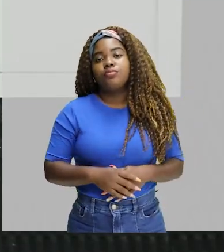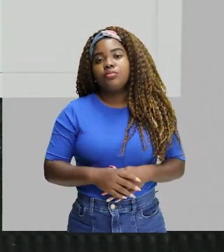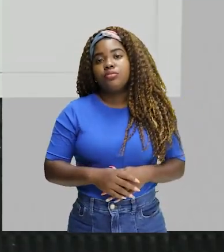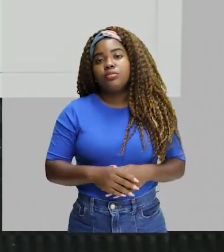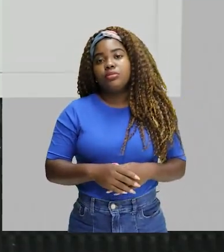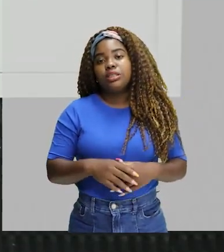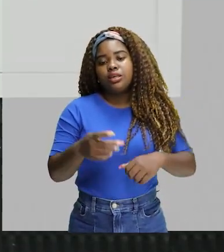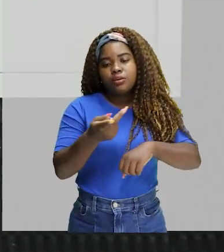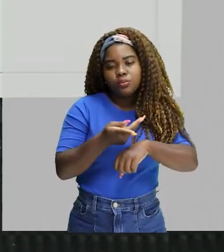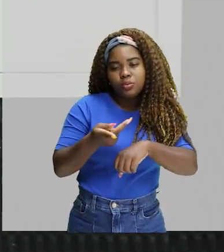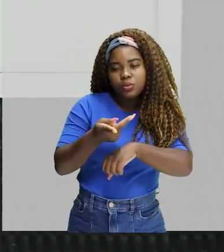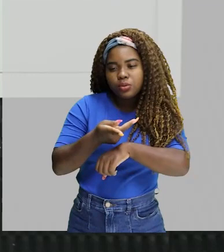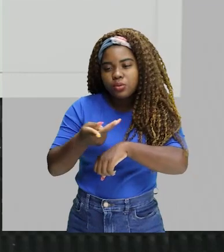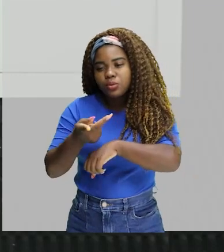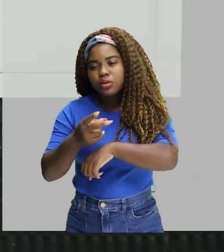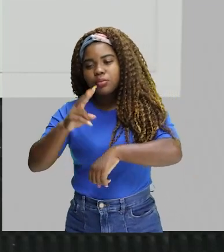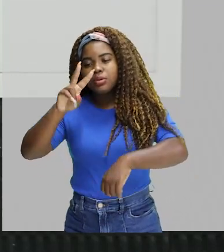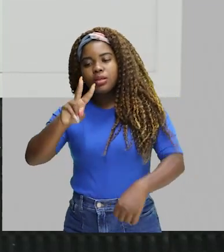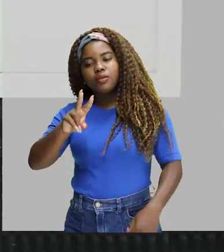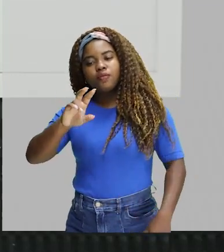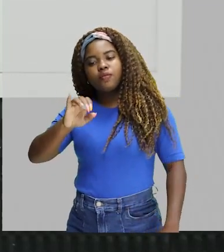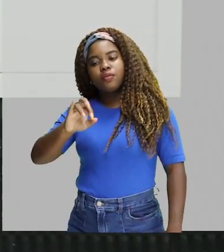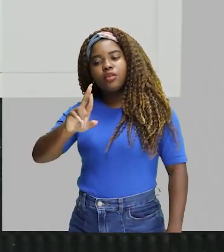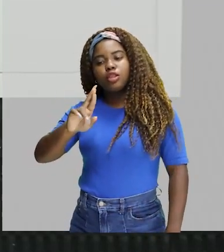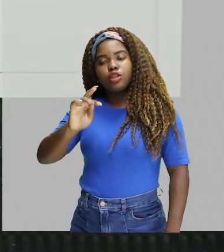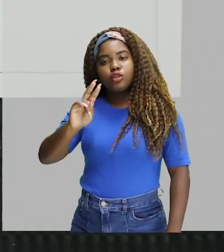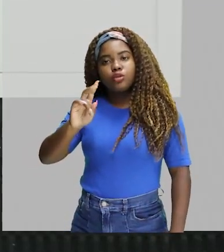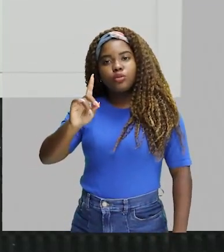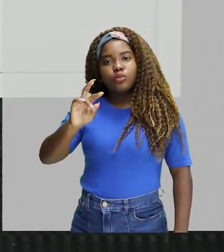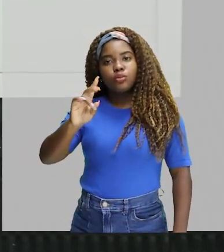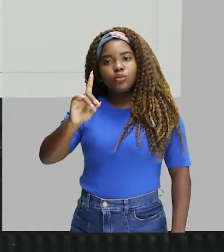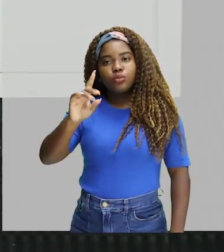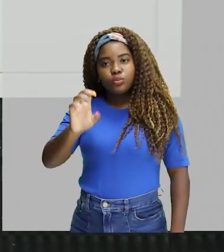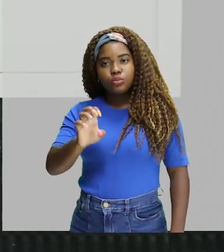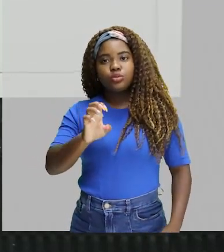a busca pelas virtudes. Esta palavra busca, como eu avisei